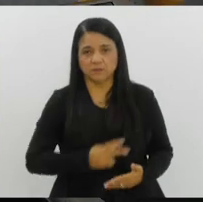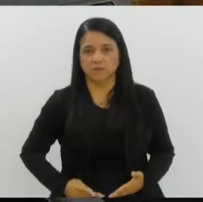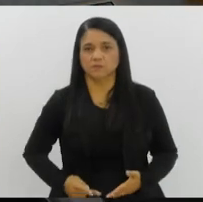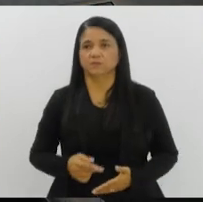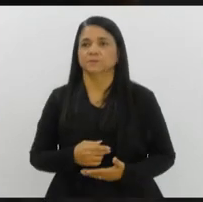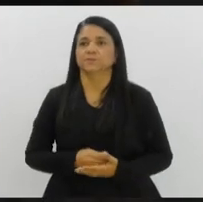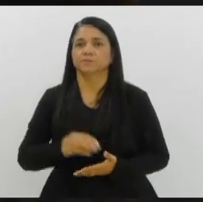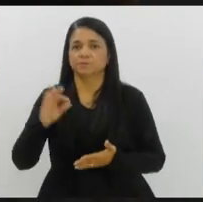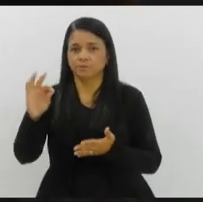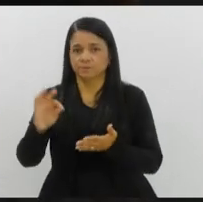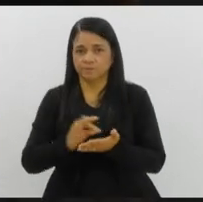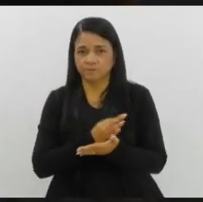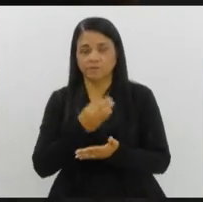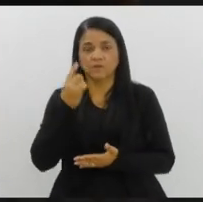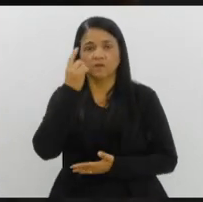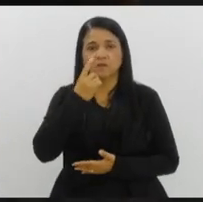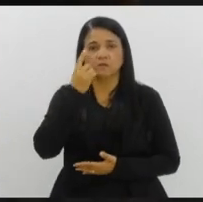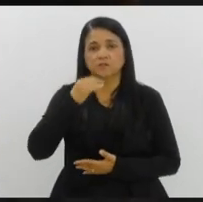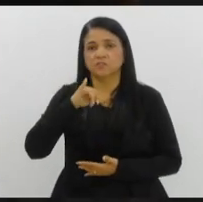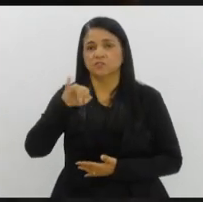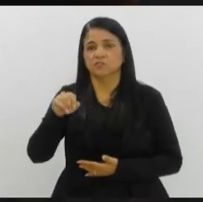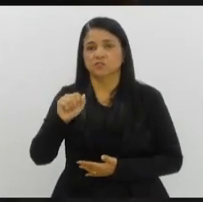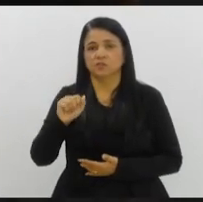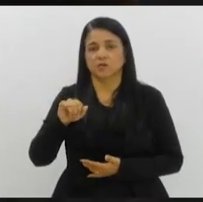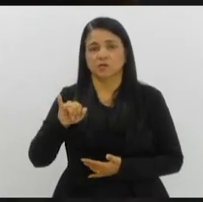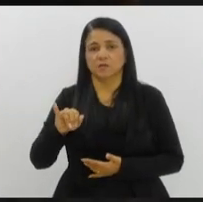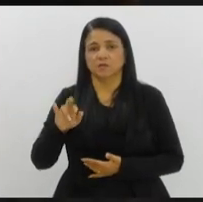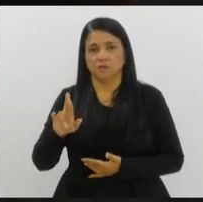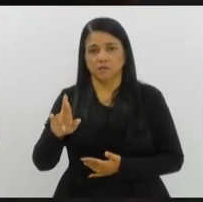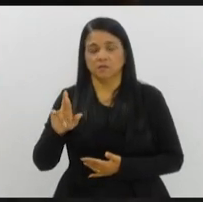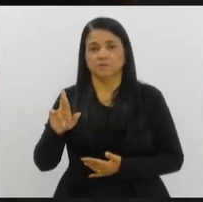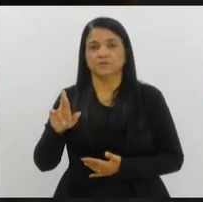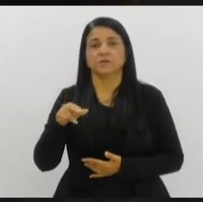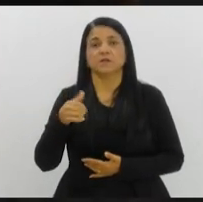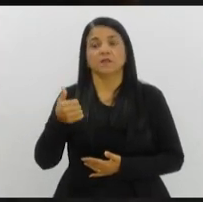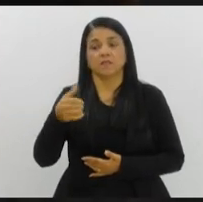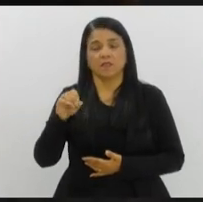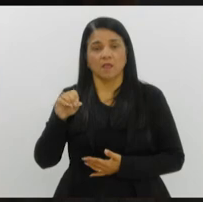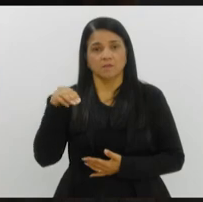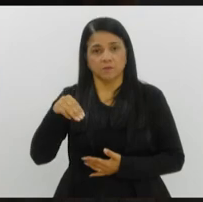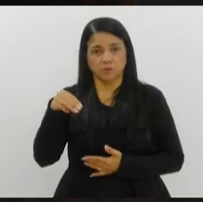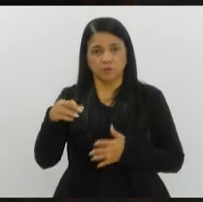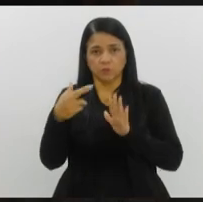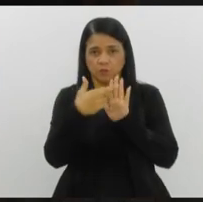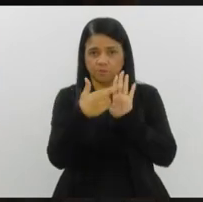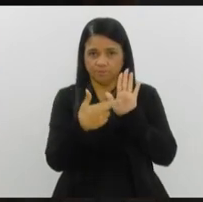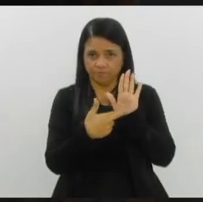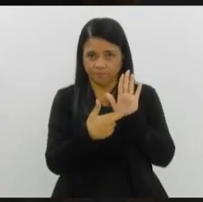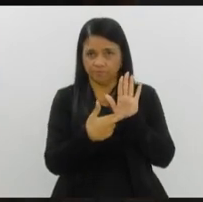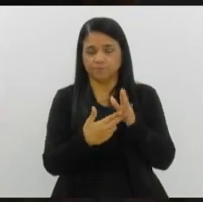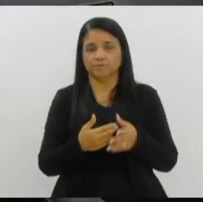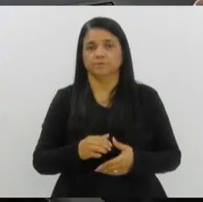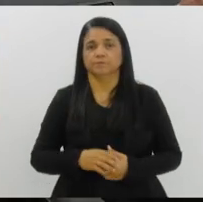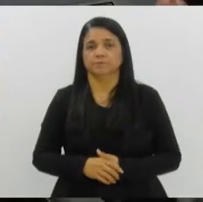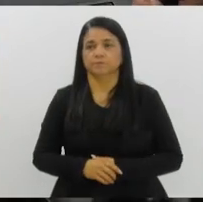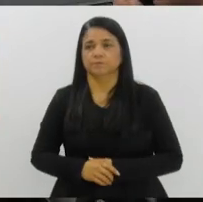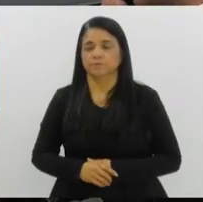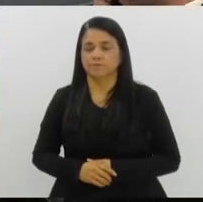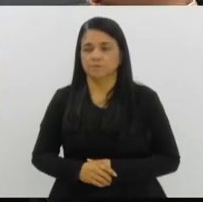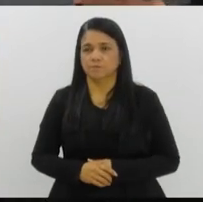Próximo orador inscrito, o nobre deputado Jair Bittencourt. Vossa Excelência dispõe de 10 minutos no tempo regimental.